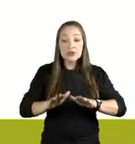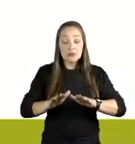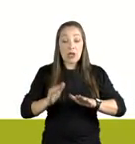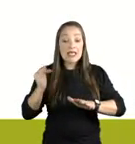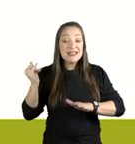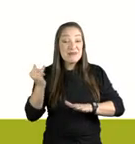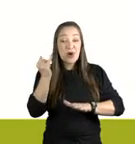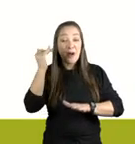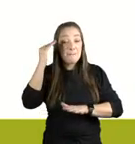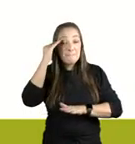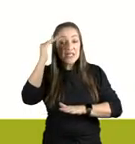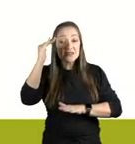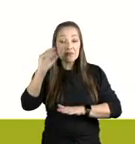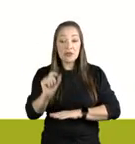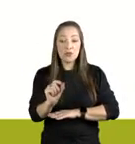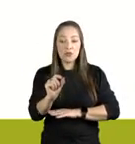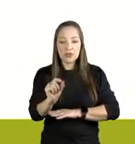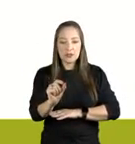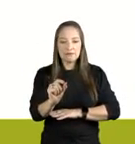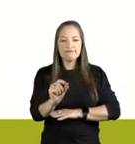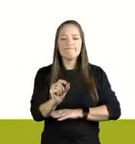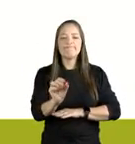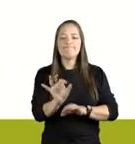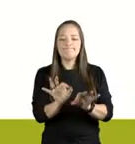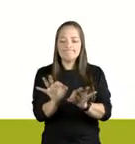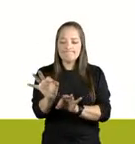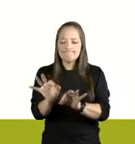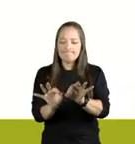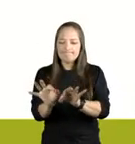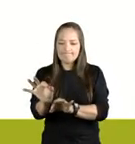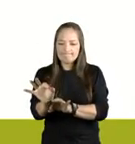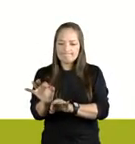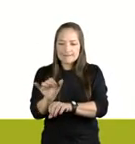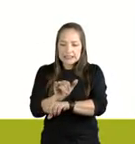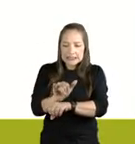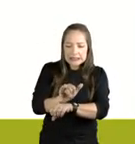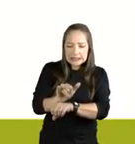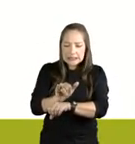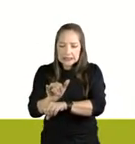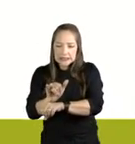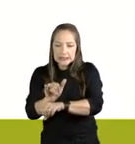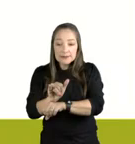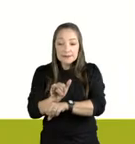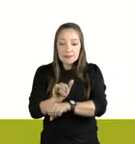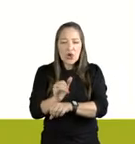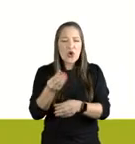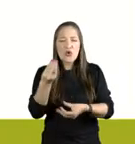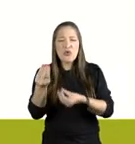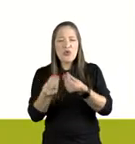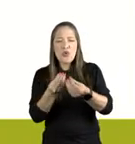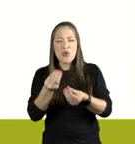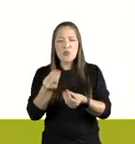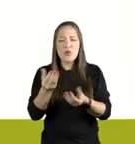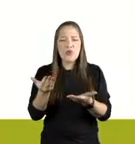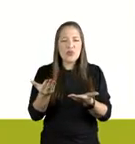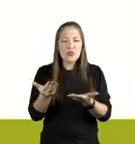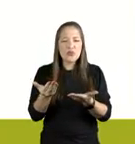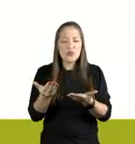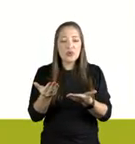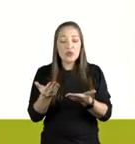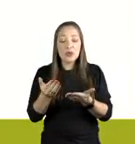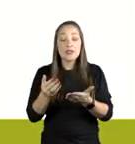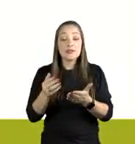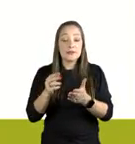o passo principal é traçar. O que é traçar? Primeiro, você vai fazer